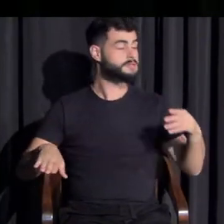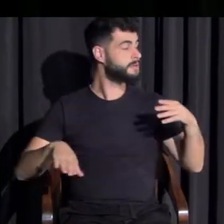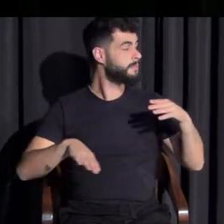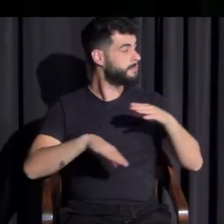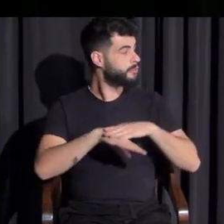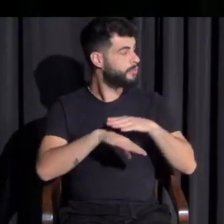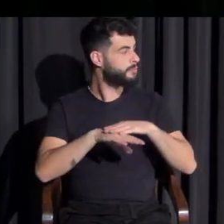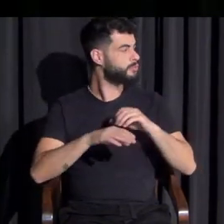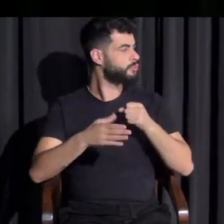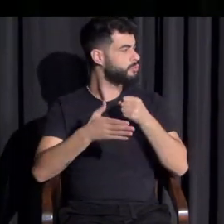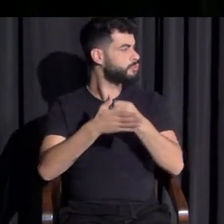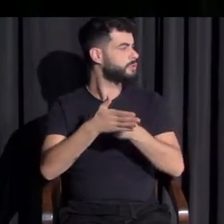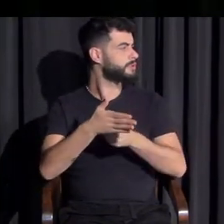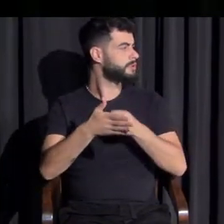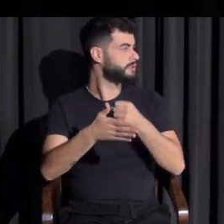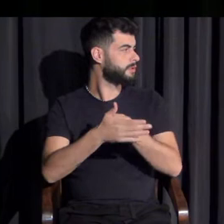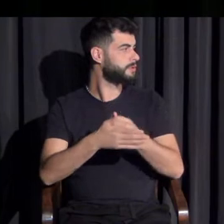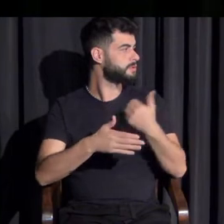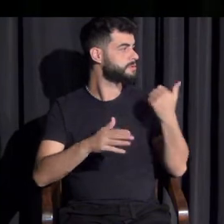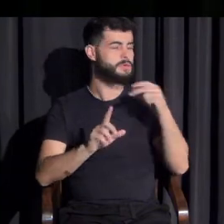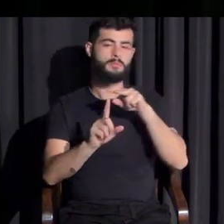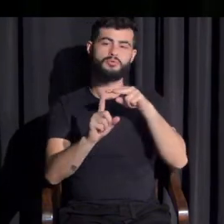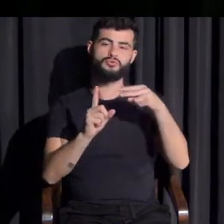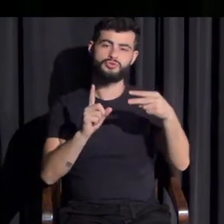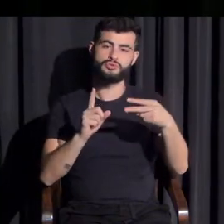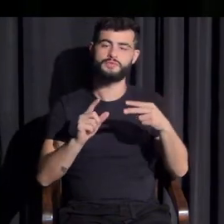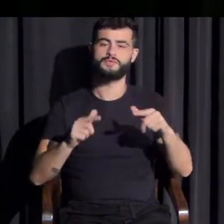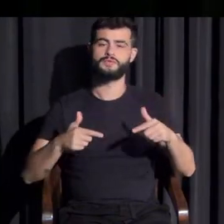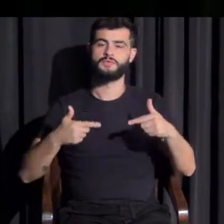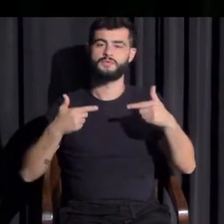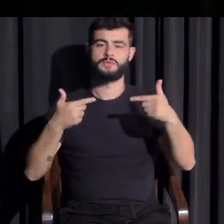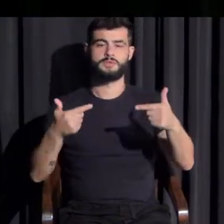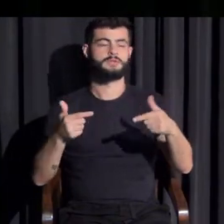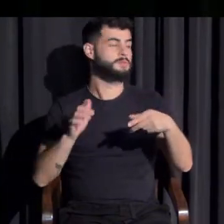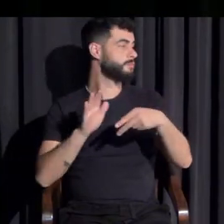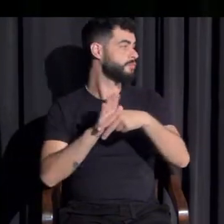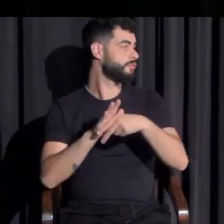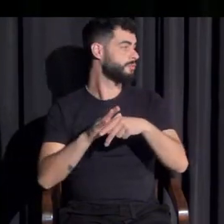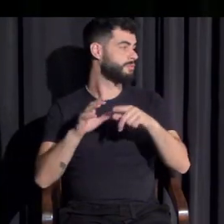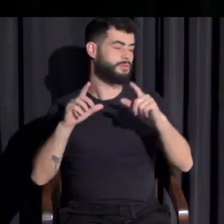perspectiva e das imagens.